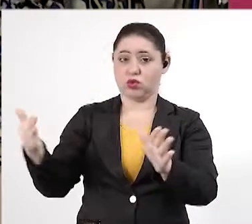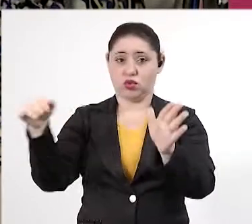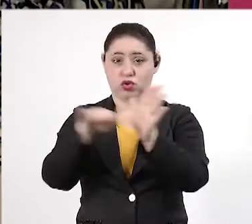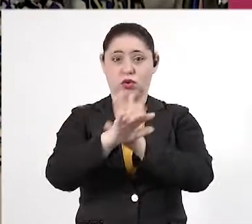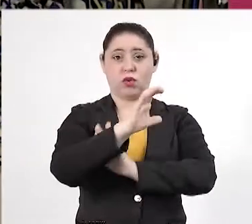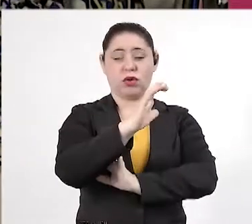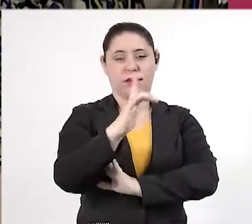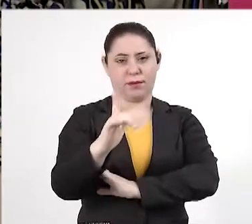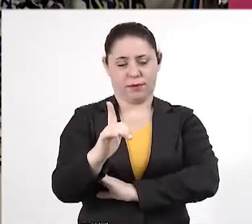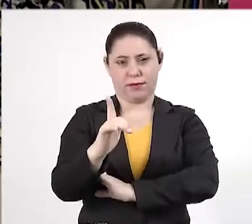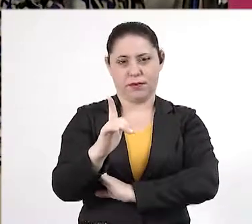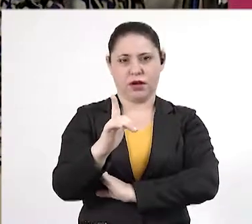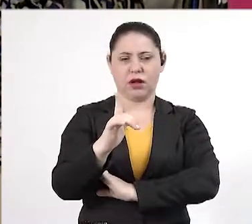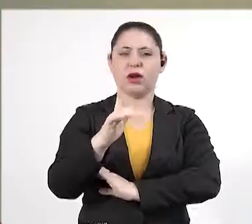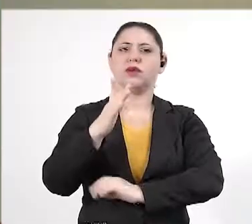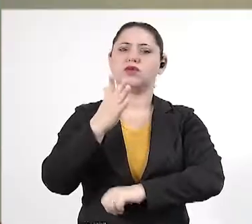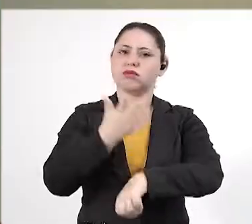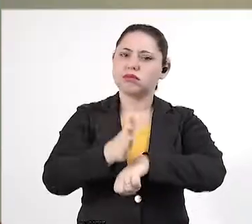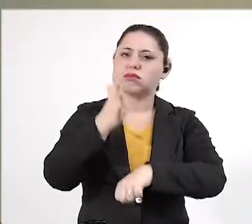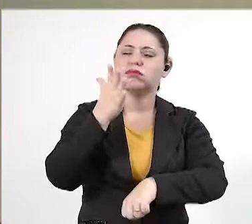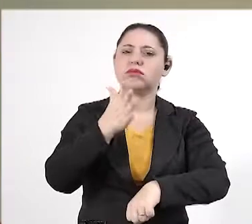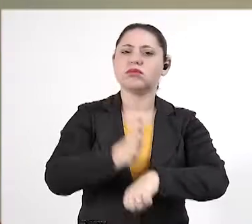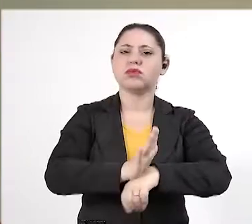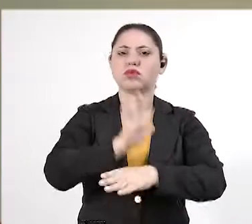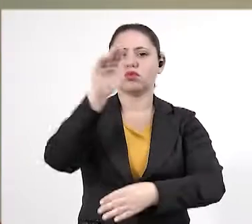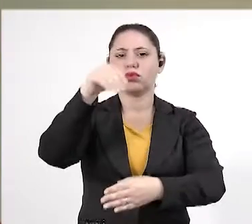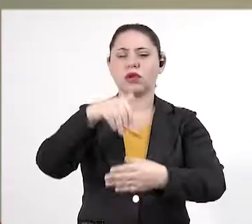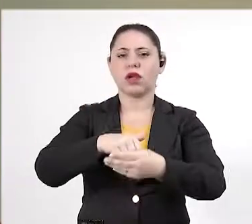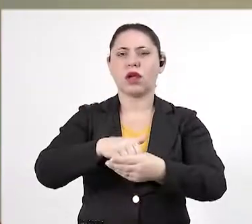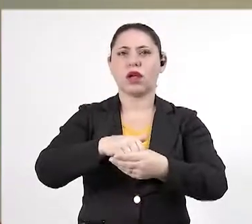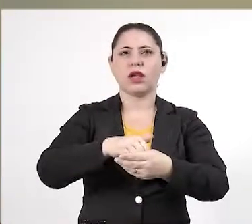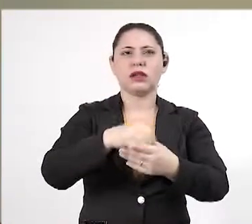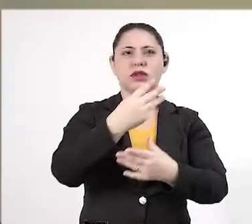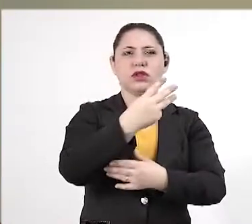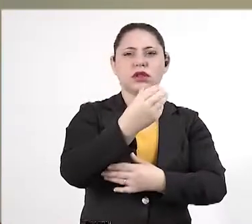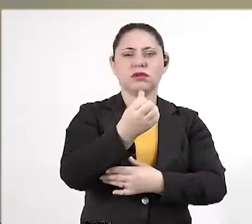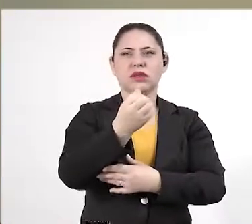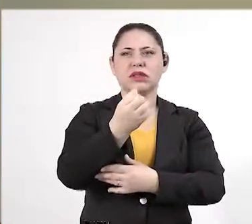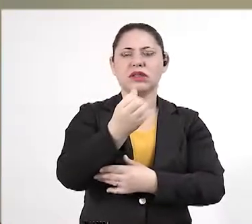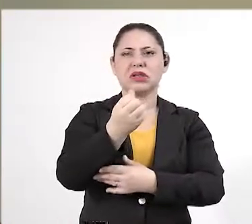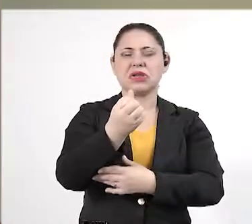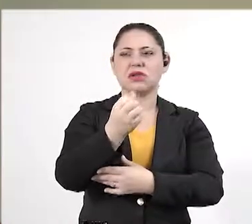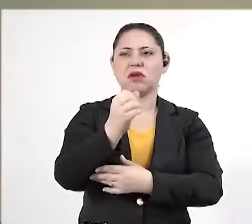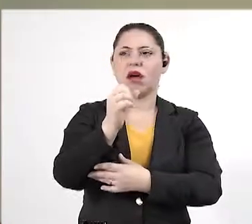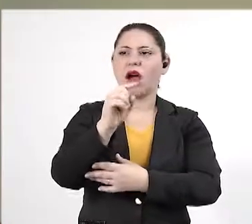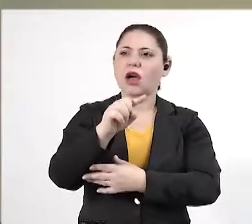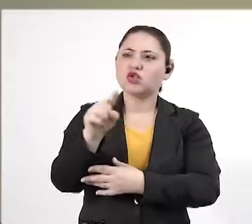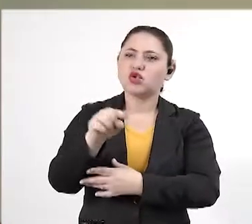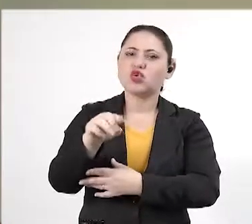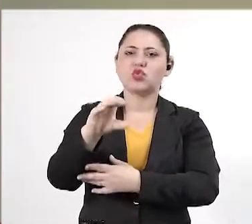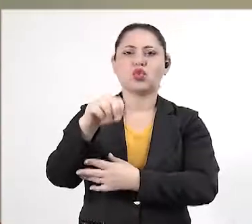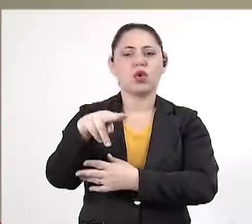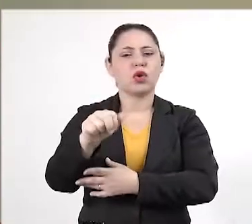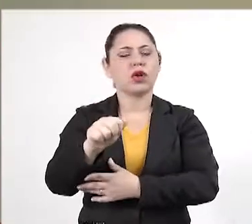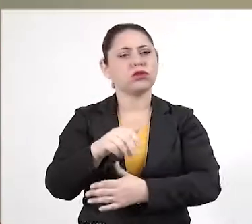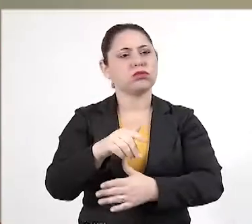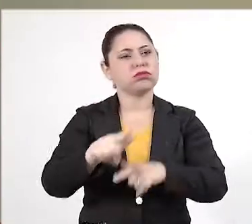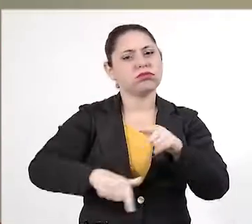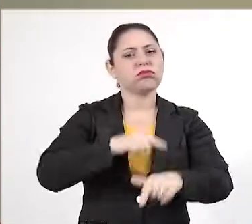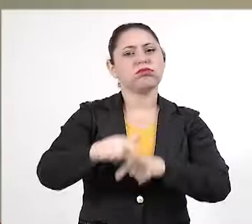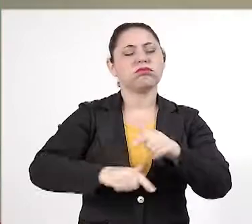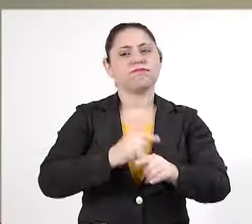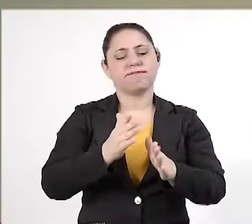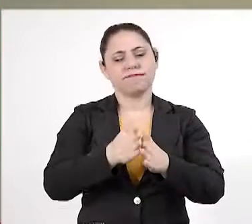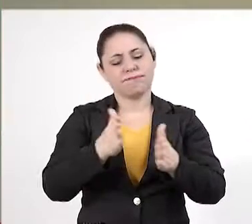depois, quando cheguei a Campo Grande, exerci a jurisdição eleitoral aqui na 36ª Zona, por um período curto, mas exerci.